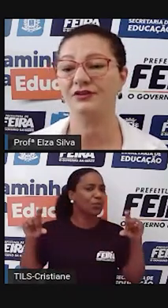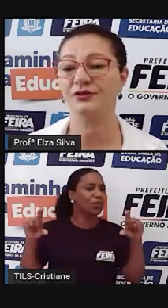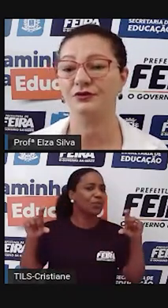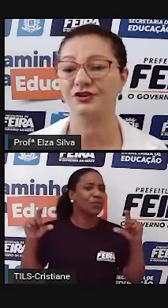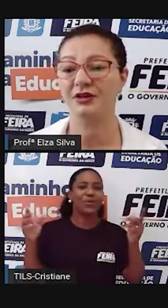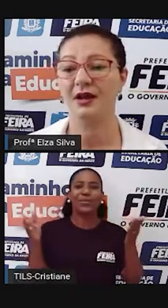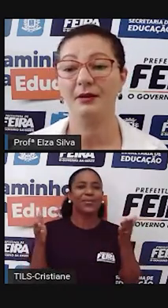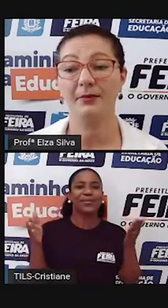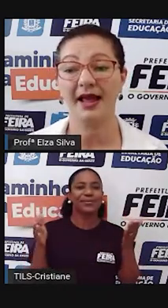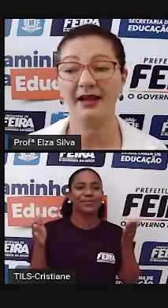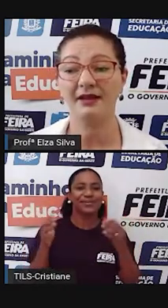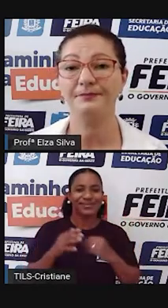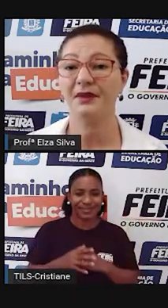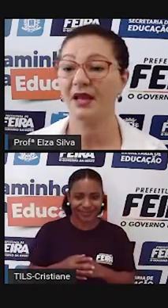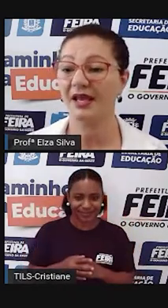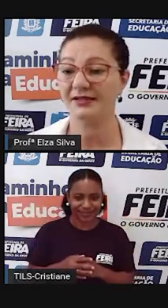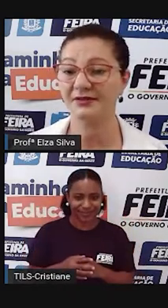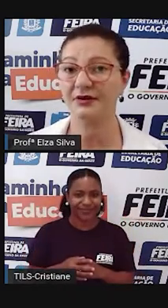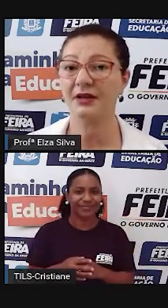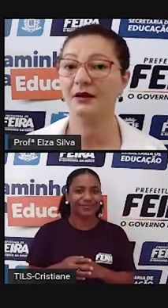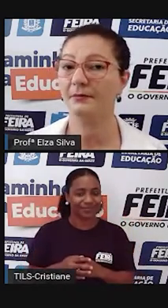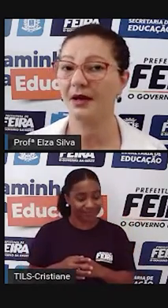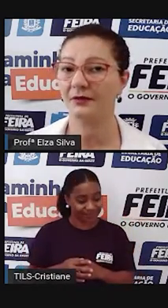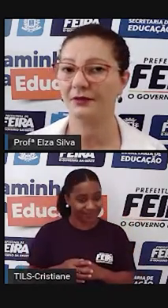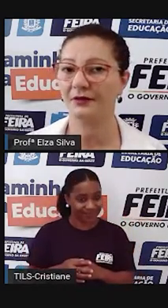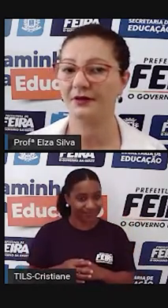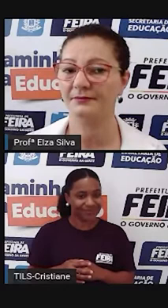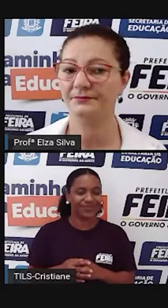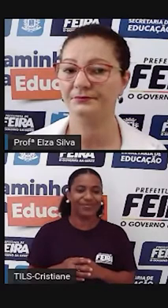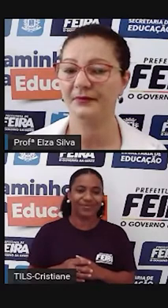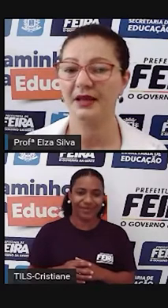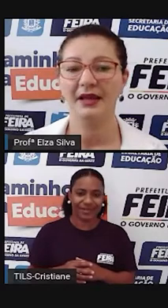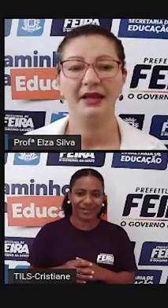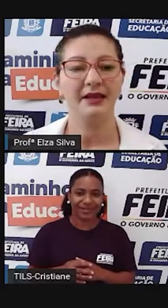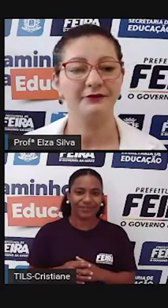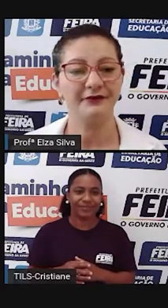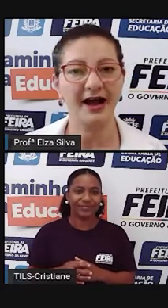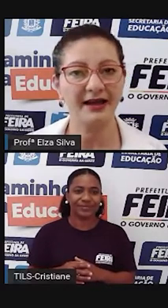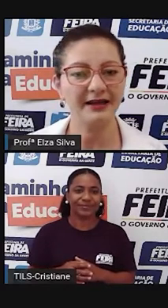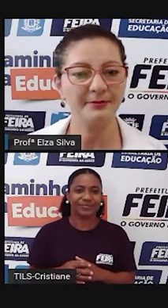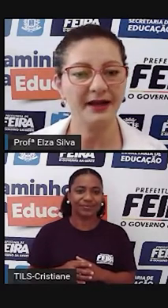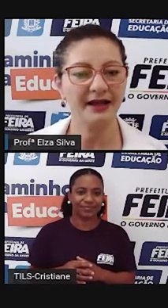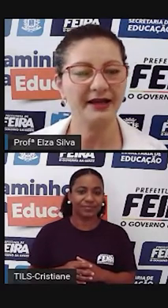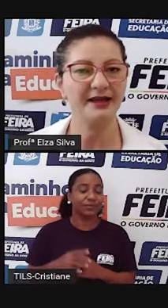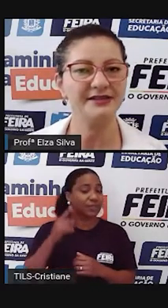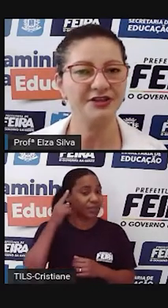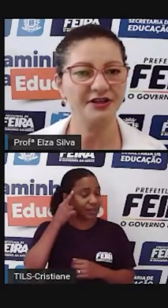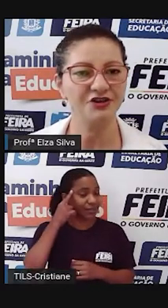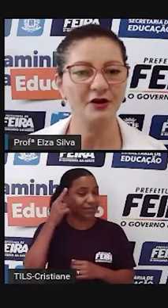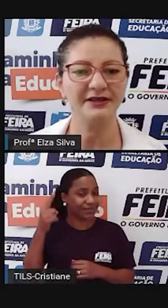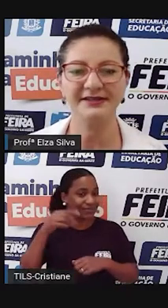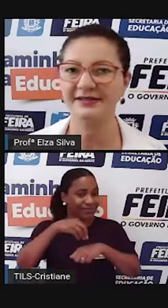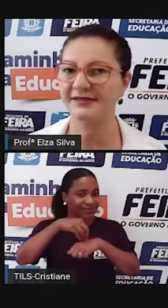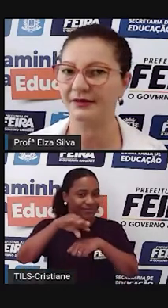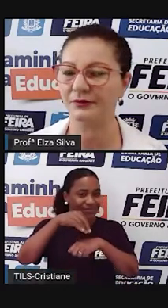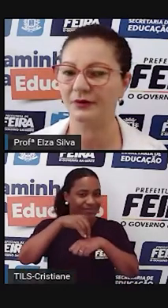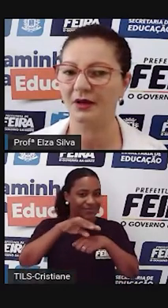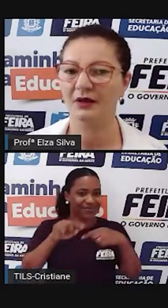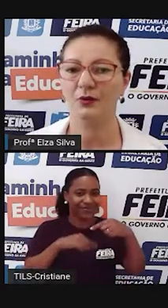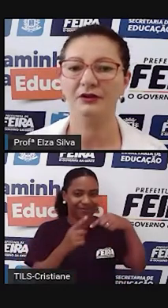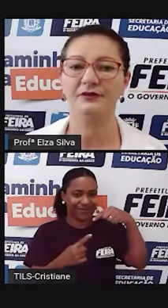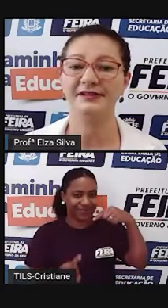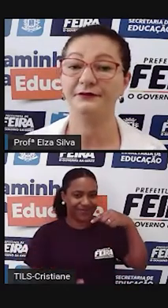nossa aula de hoje, Black History Month. E vale lembrar aquelas dicas de